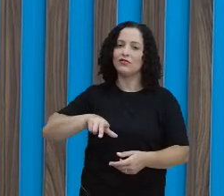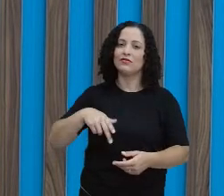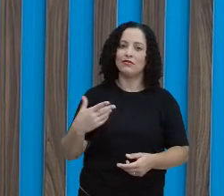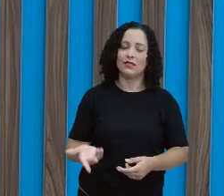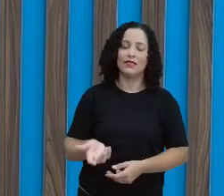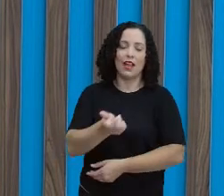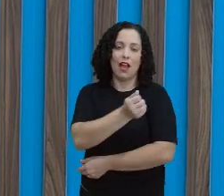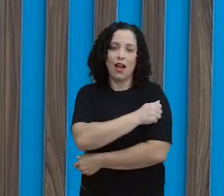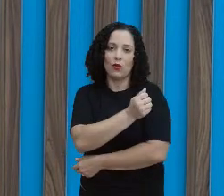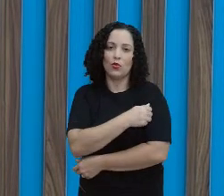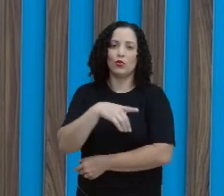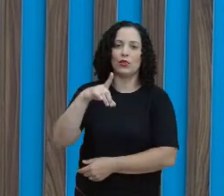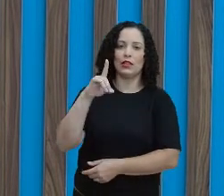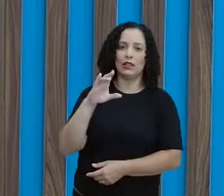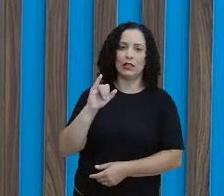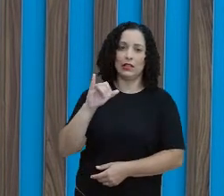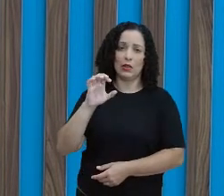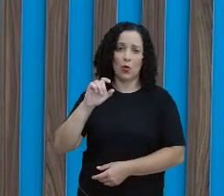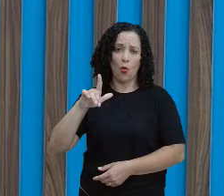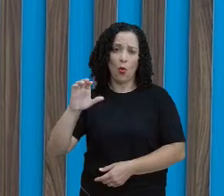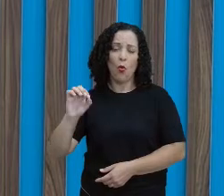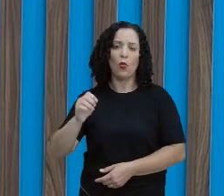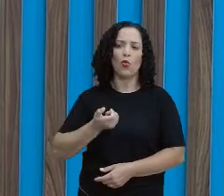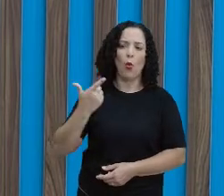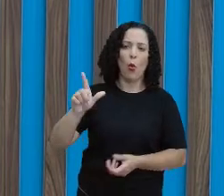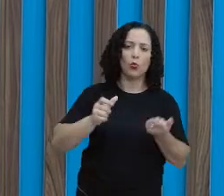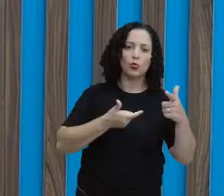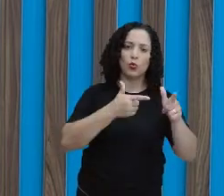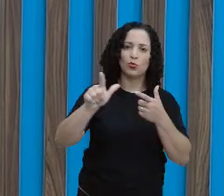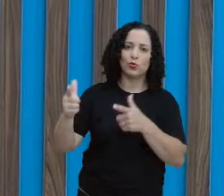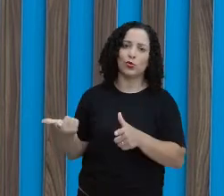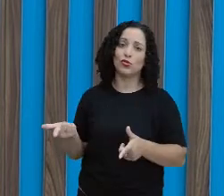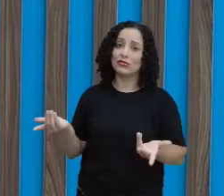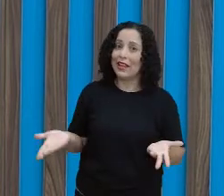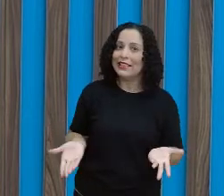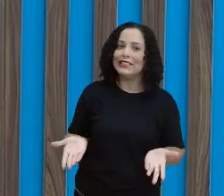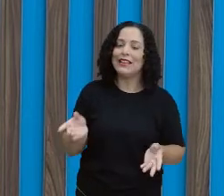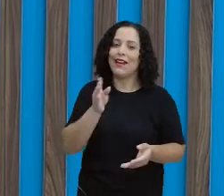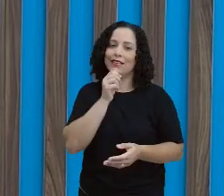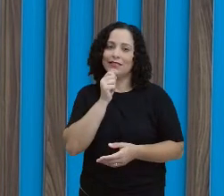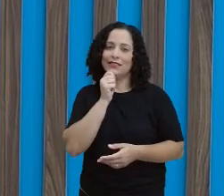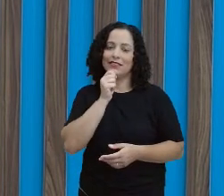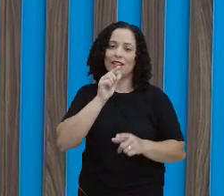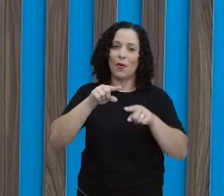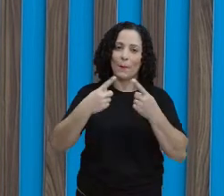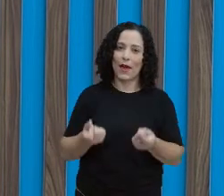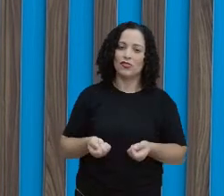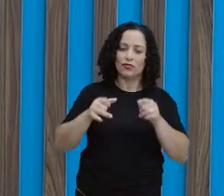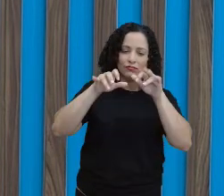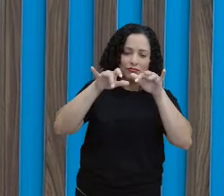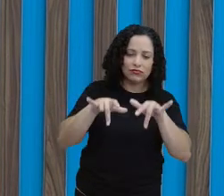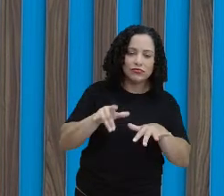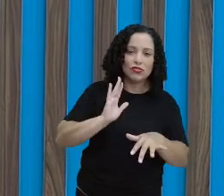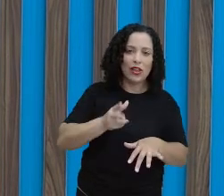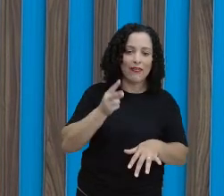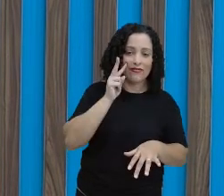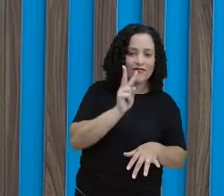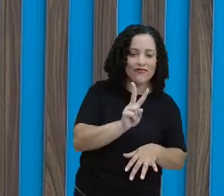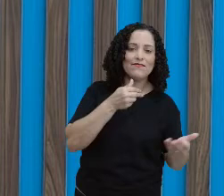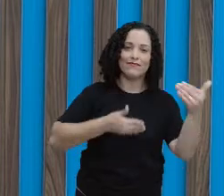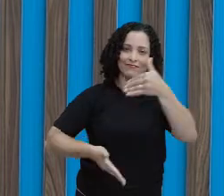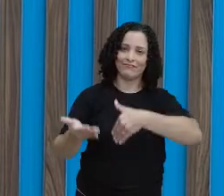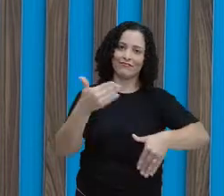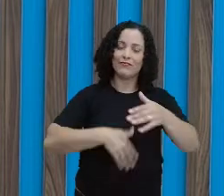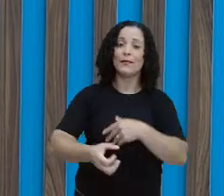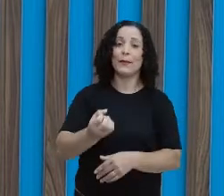Gabriel, Diogo, tem outros alunos, Carol, que ainda não se pronunciaram aqui, mas a gente já vê a quantidade de alunos participando. Que